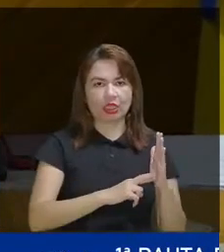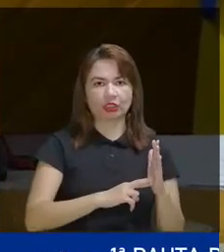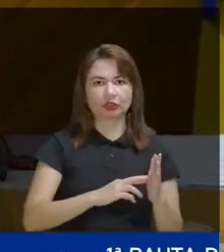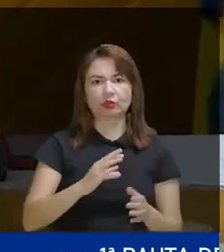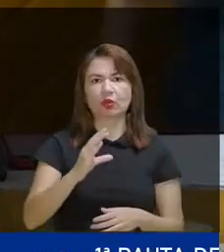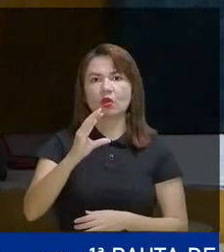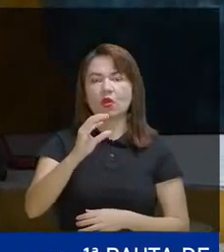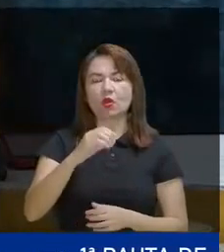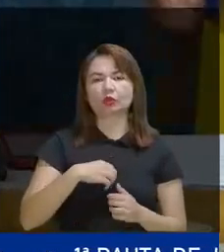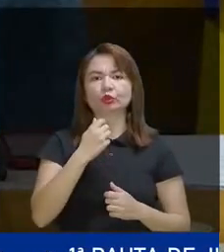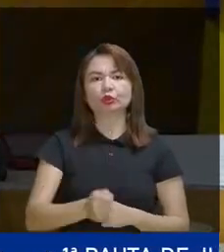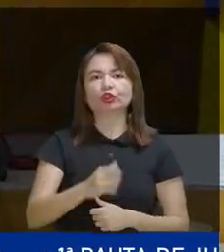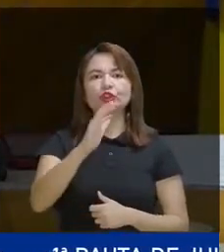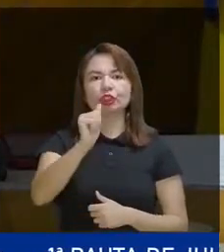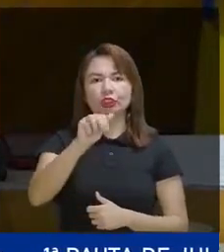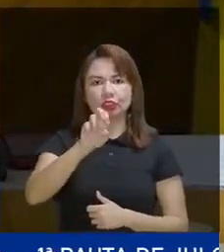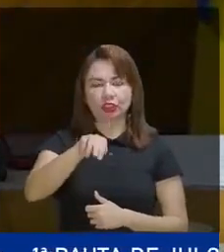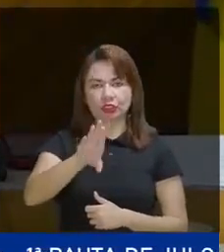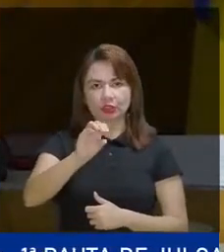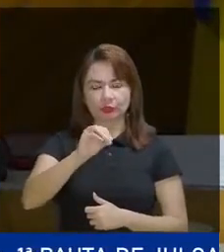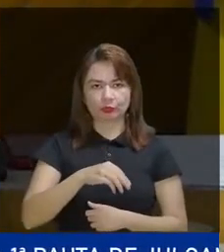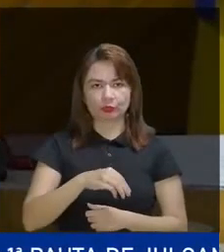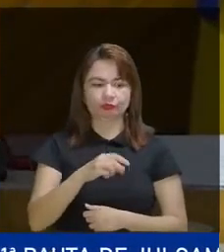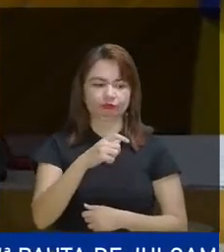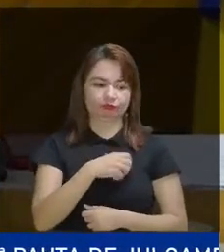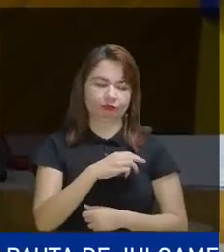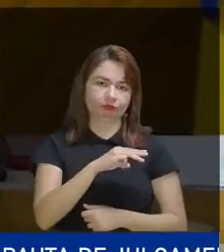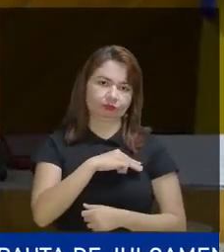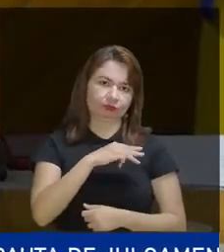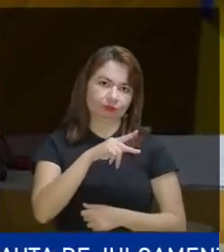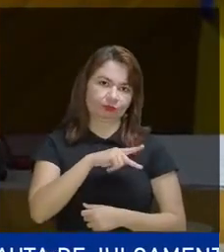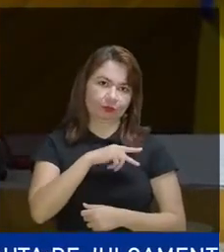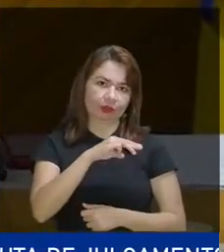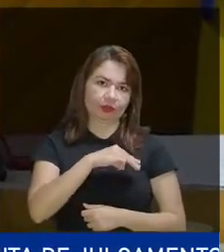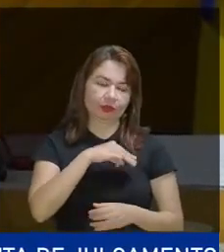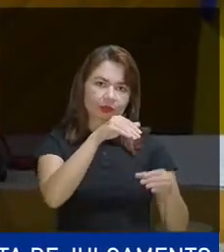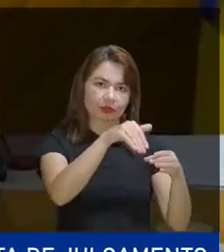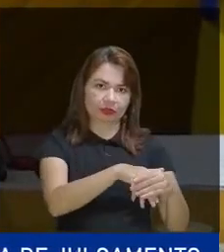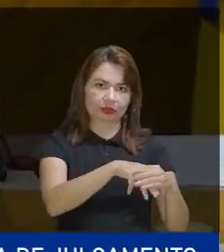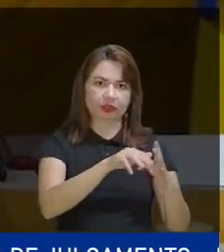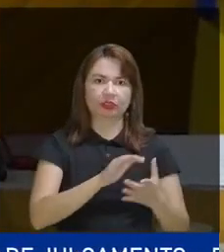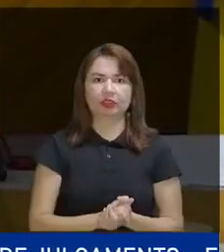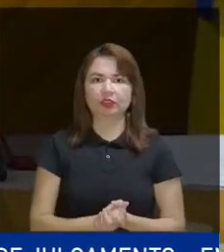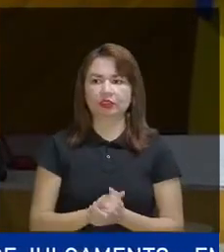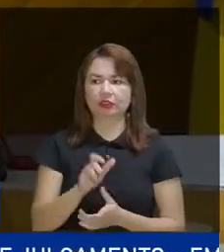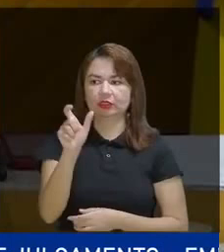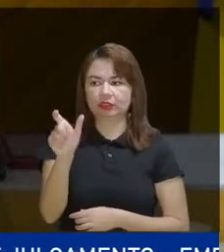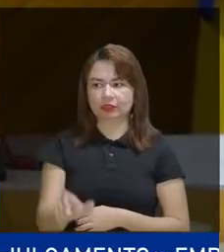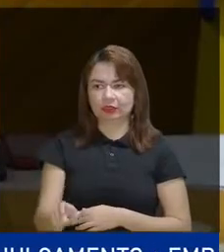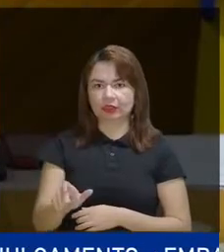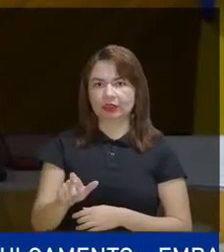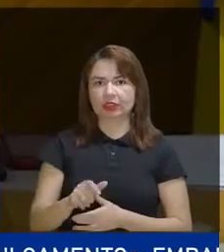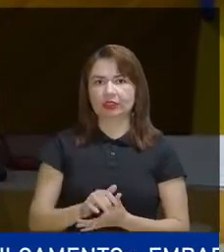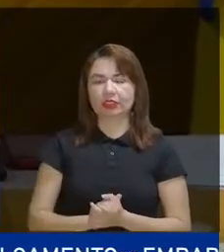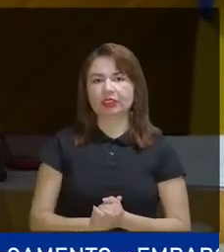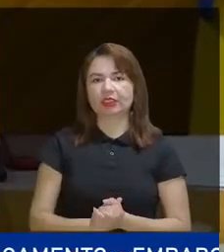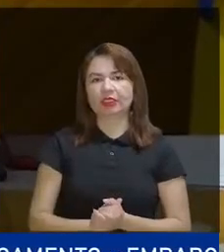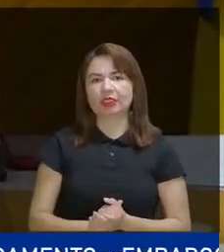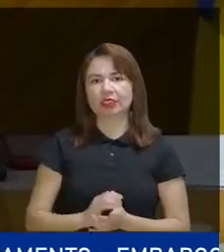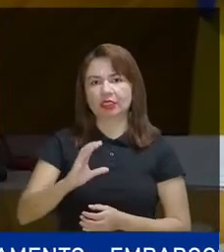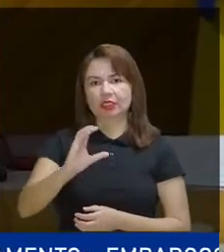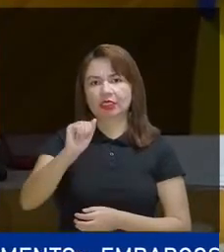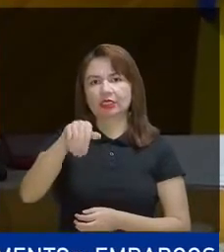Embargante, embargado ao Ministério Público Eleitoral, embargante Carlos Camilo Góes Capiberibe. Atuarão